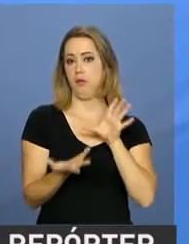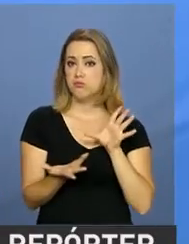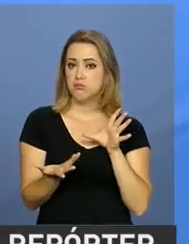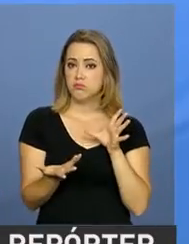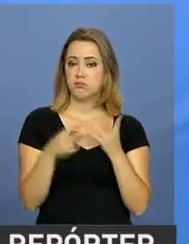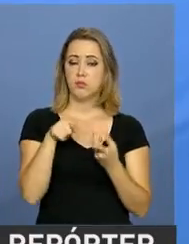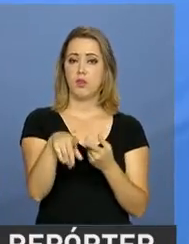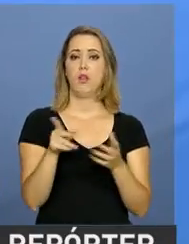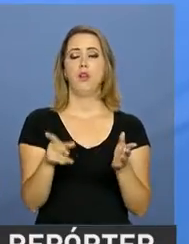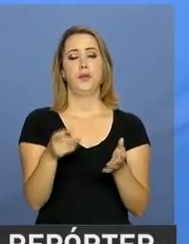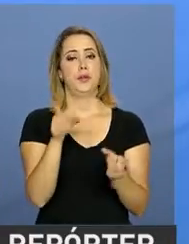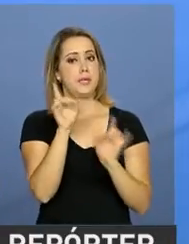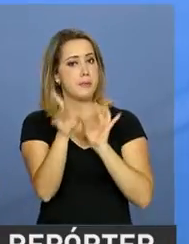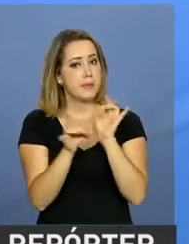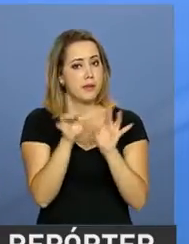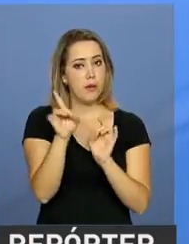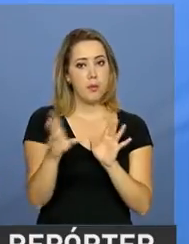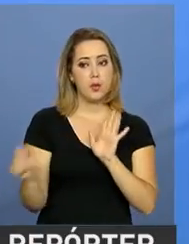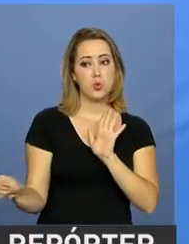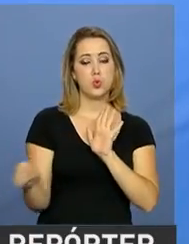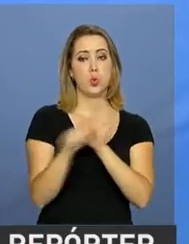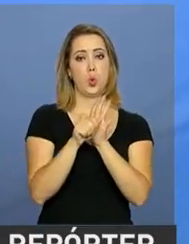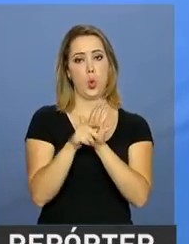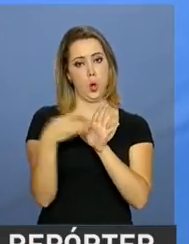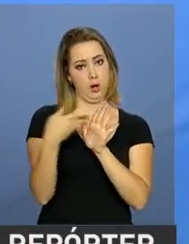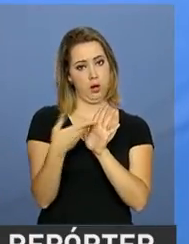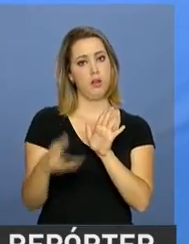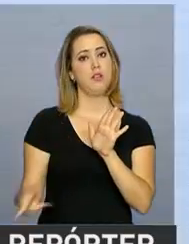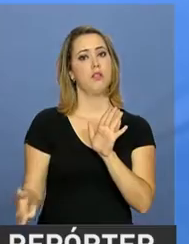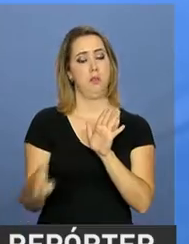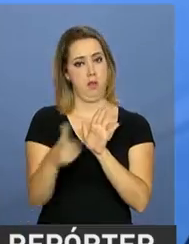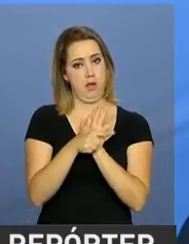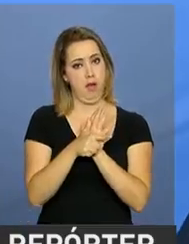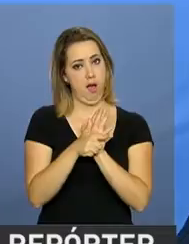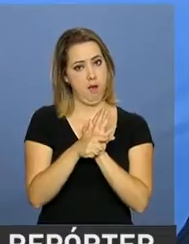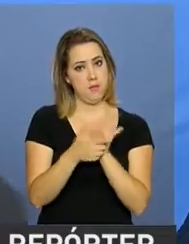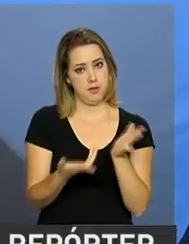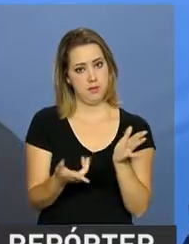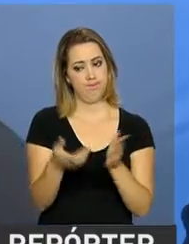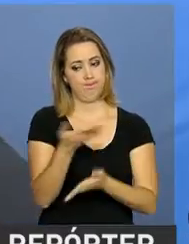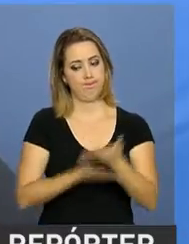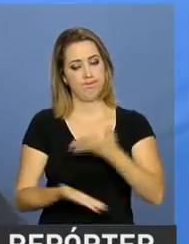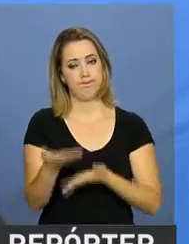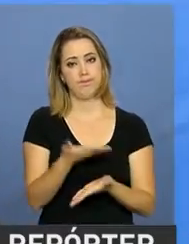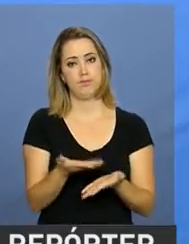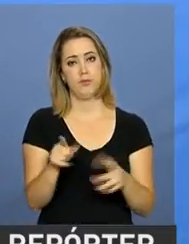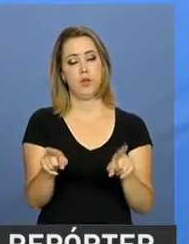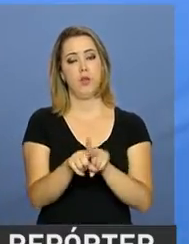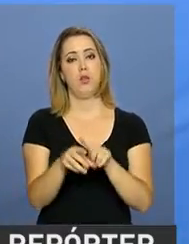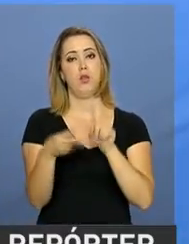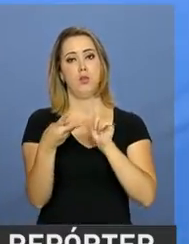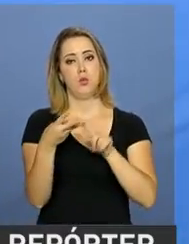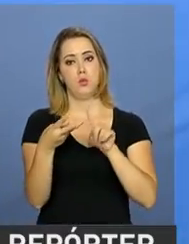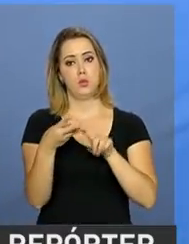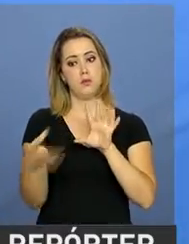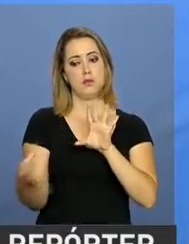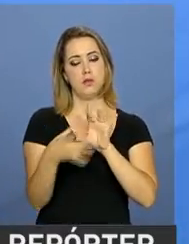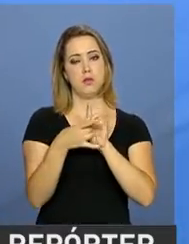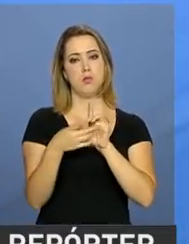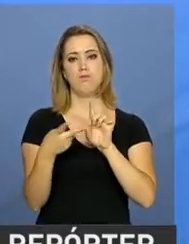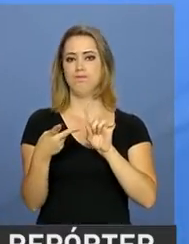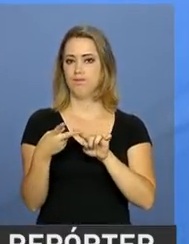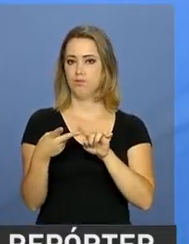questão do tráfico de drogas e do tráfico é de armas que o terceiro ponto que se liga ao segundo terceiro